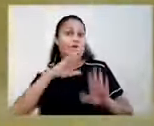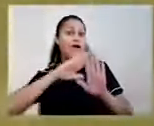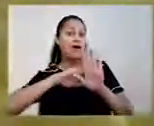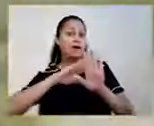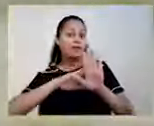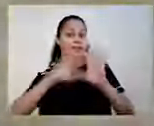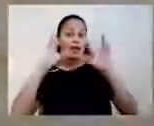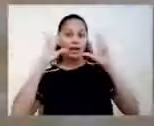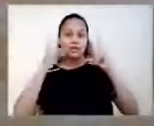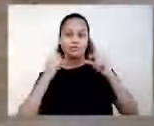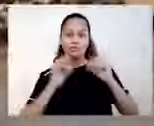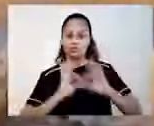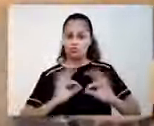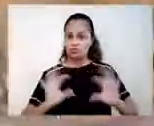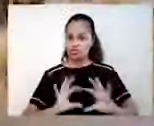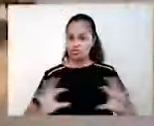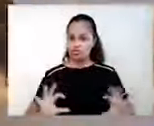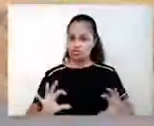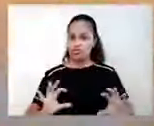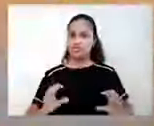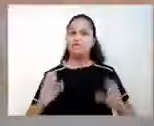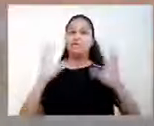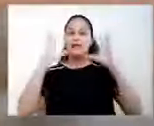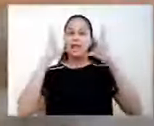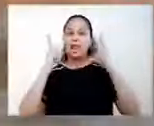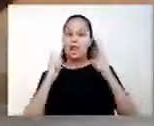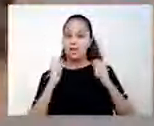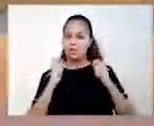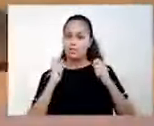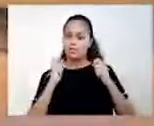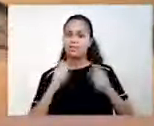atrás de tigres e leões.